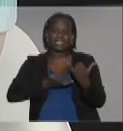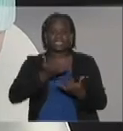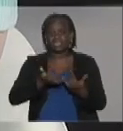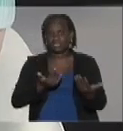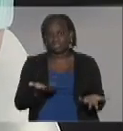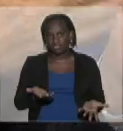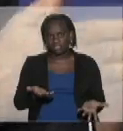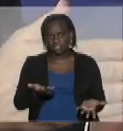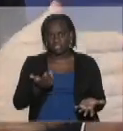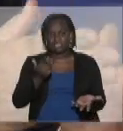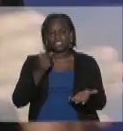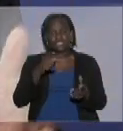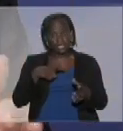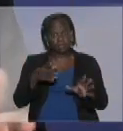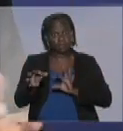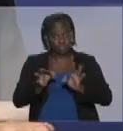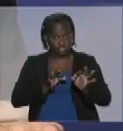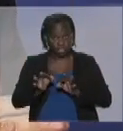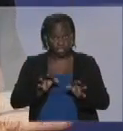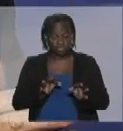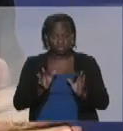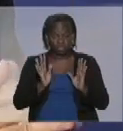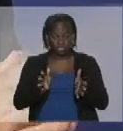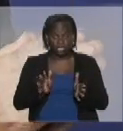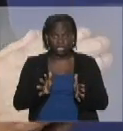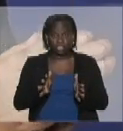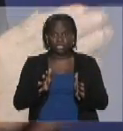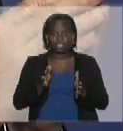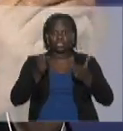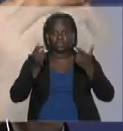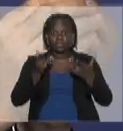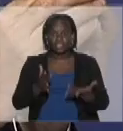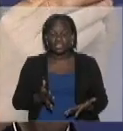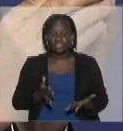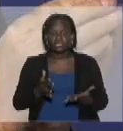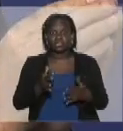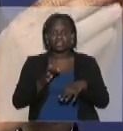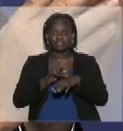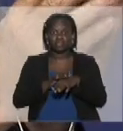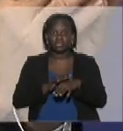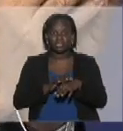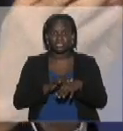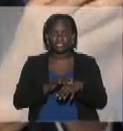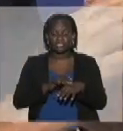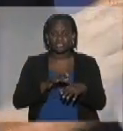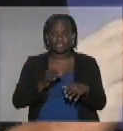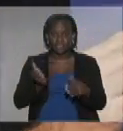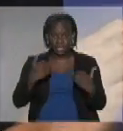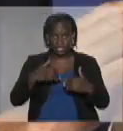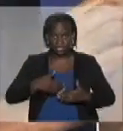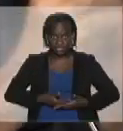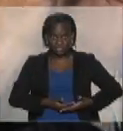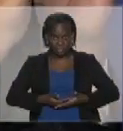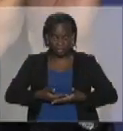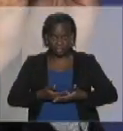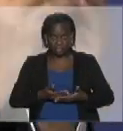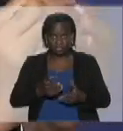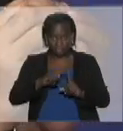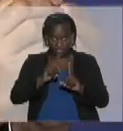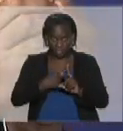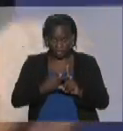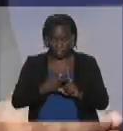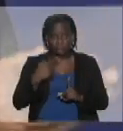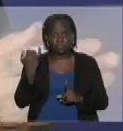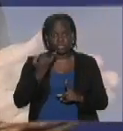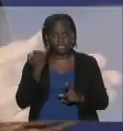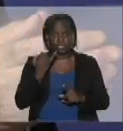É brincadeira. Né? Mulheres, nós temos até um projeto para a questão da síndrome fetal. É